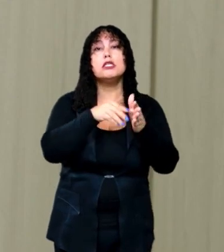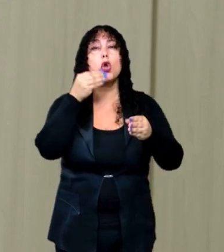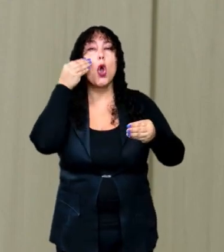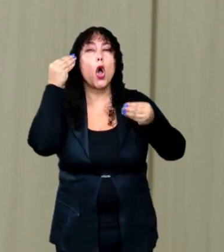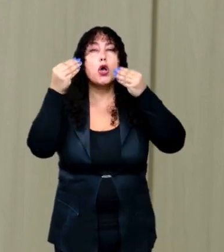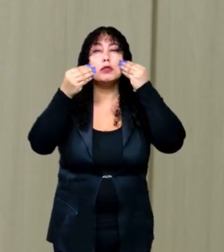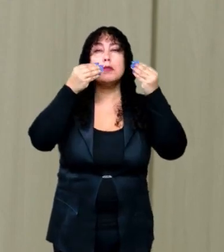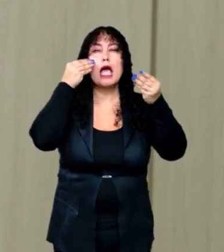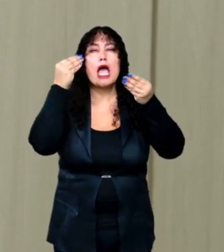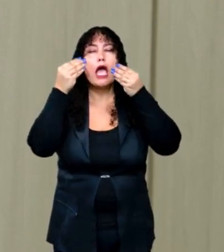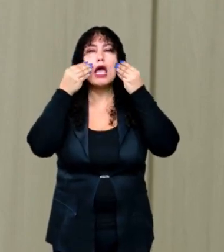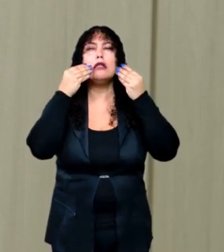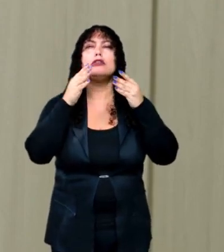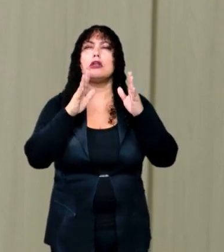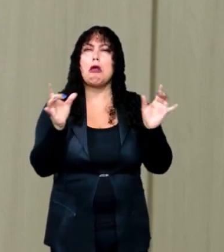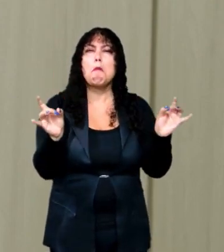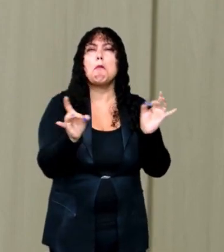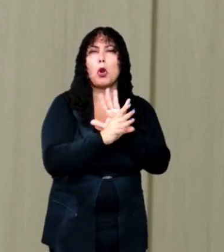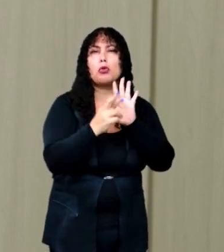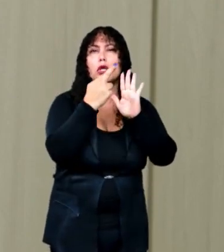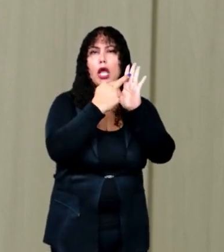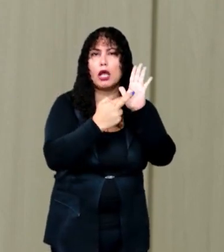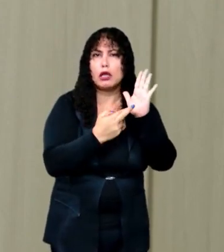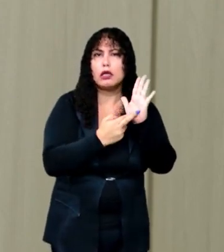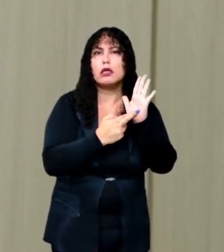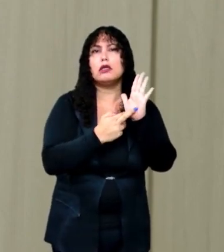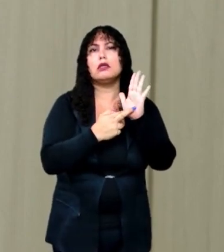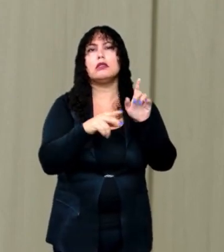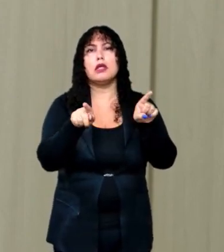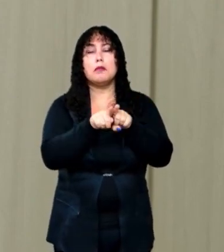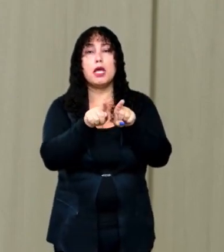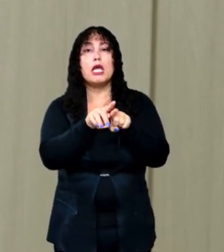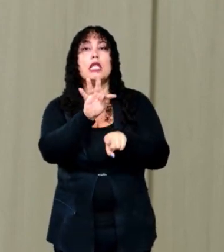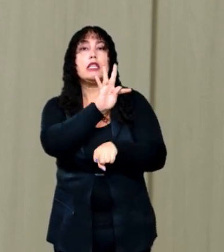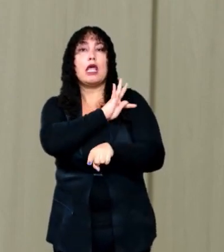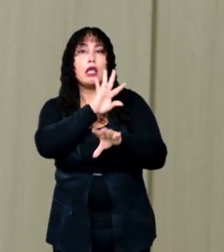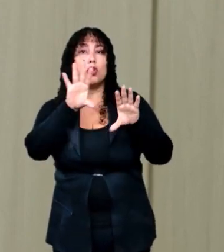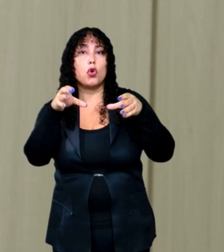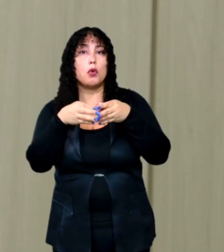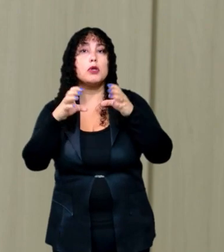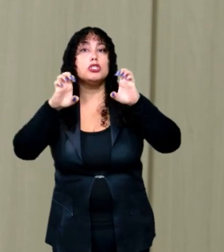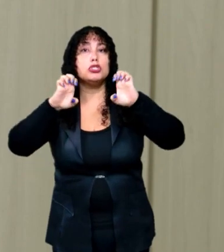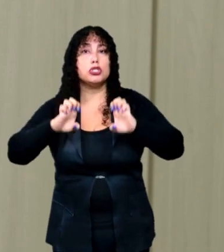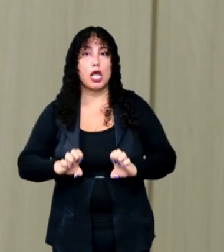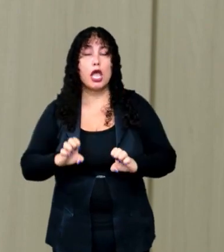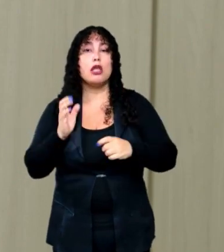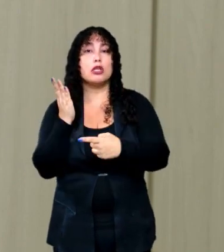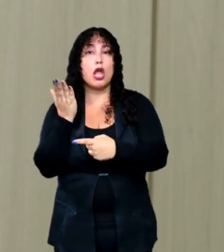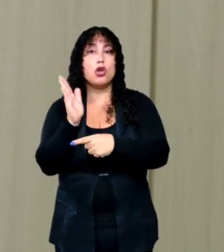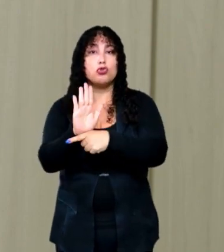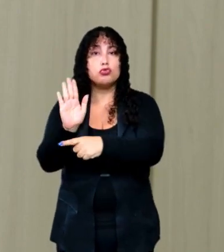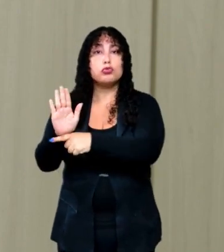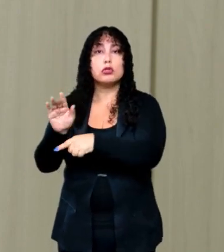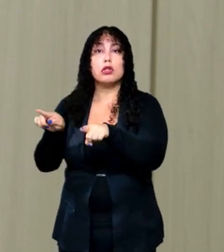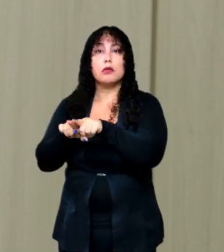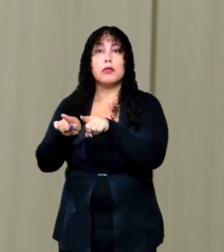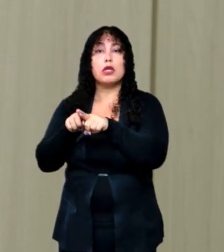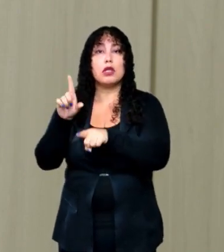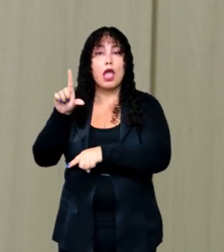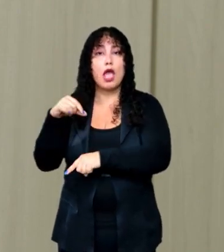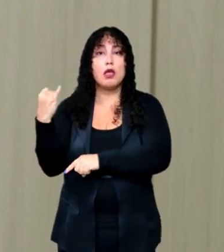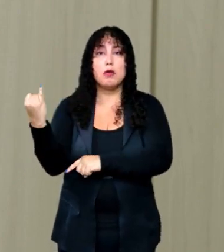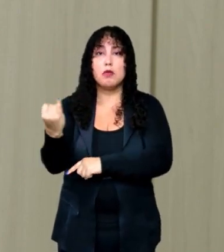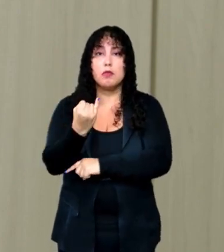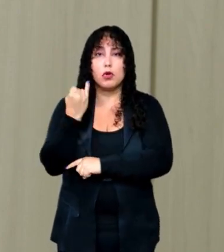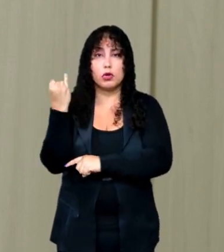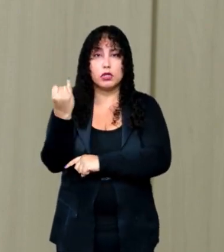né, que também já está bem regulamentado. Essas empresas têm que ter também o comitê de ética ali dentro, agindo. Então, o que foi importante